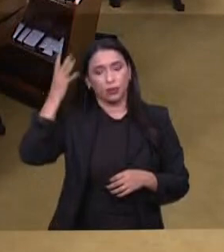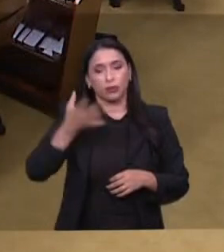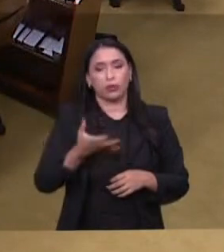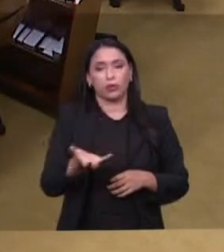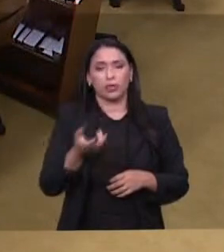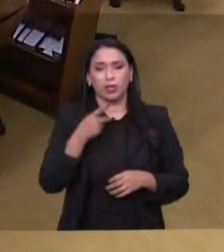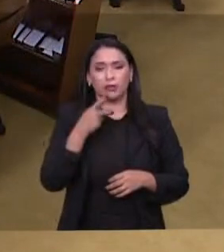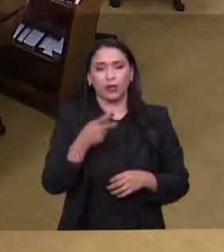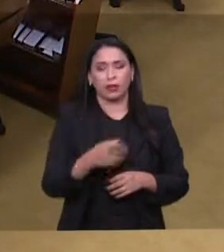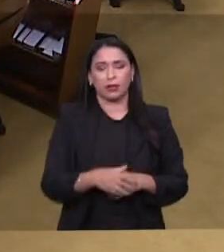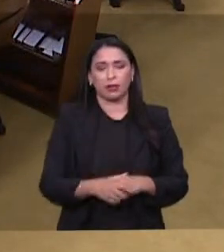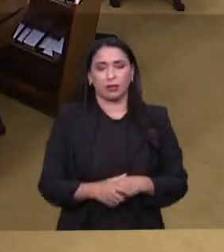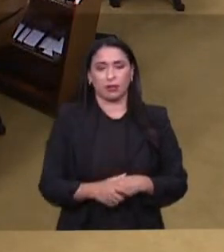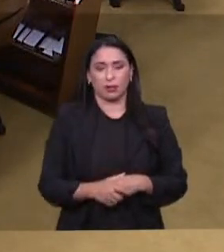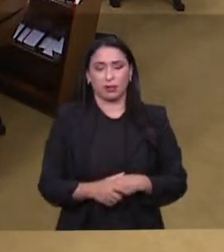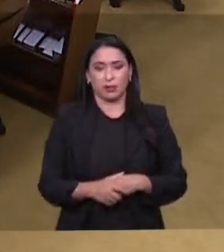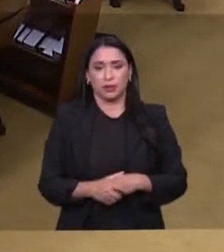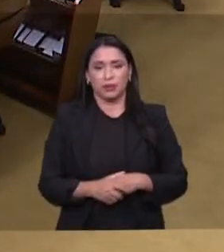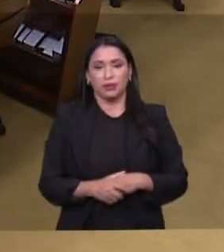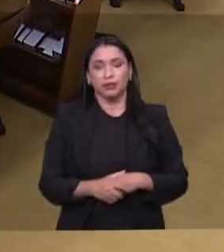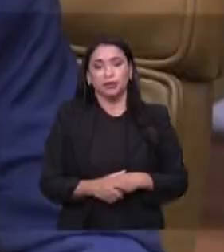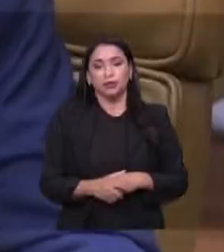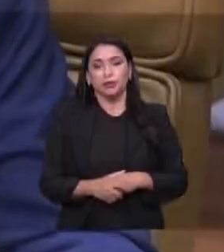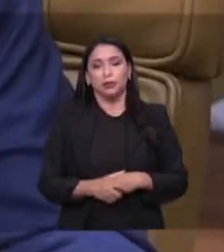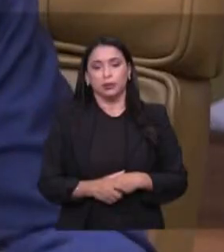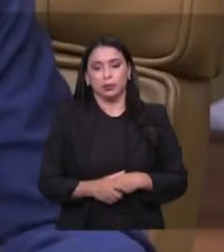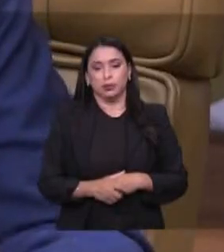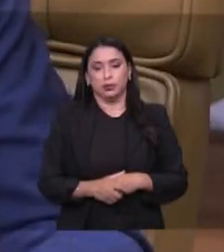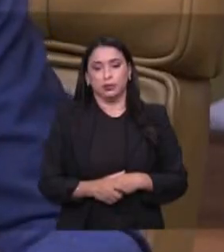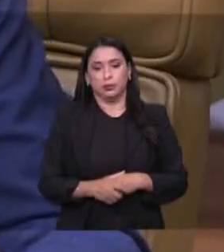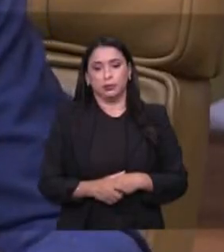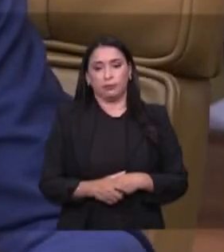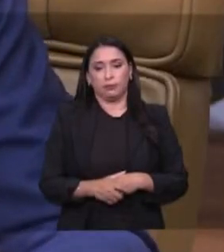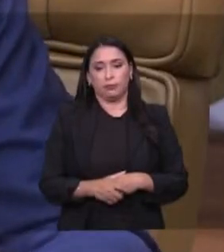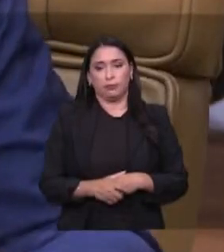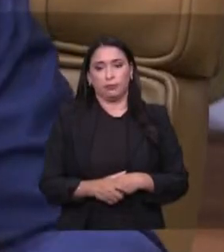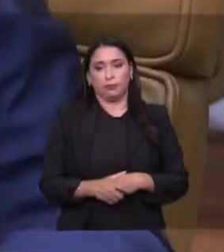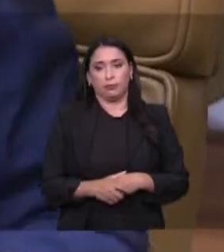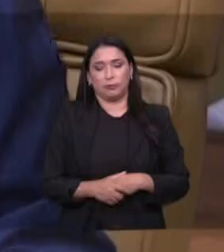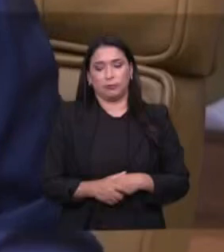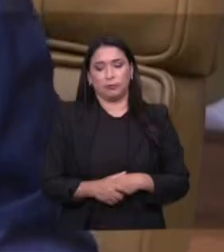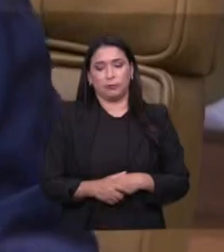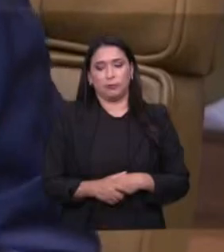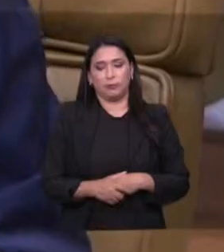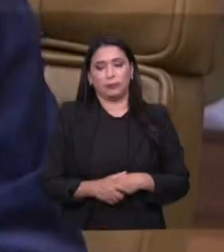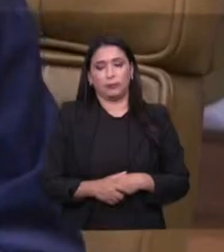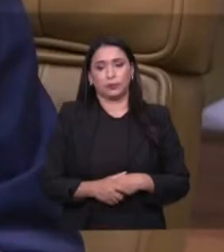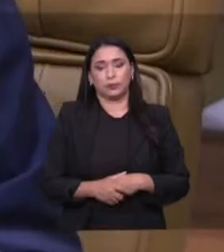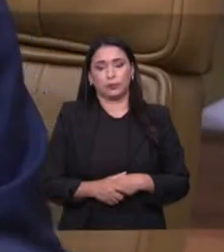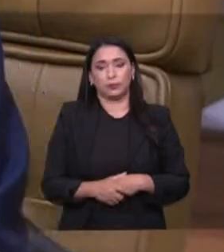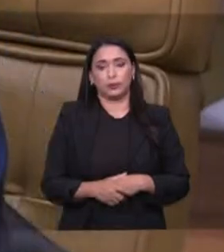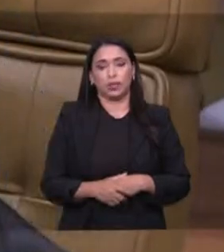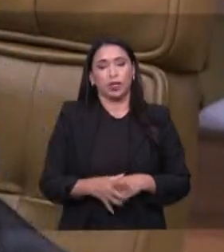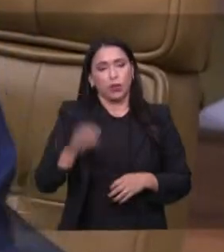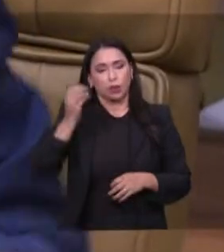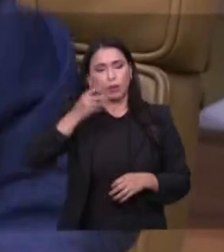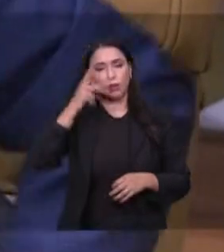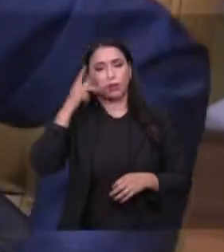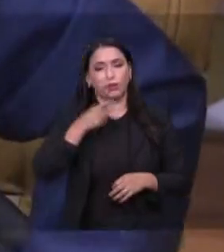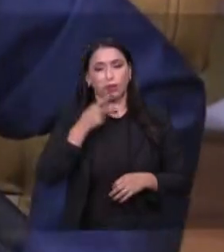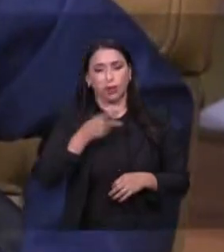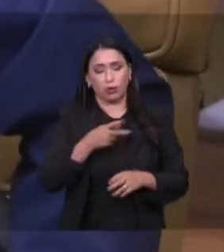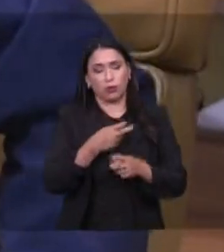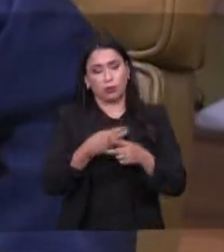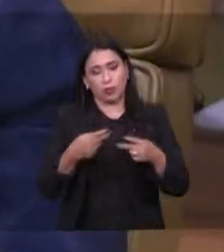Teve umas alegações agora do ministro Fux, em razão do voto por mim proferido. Eu não